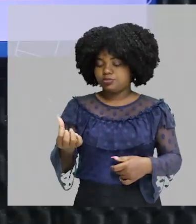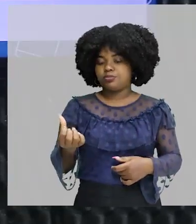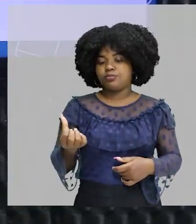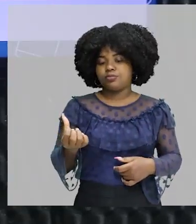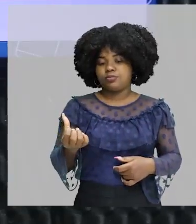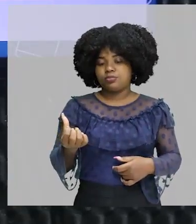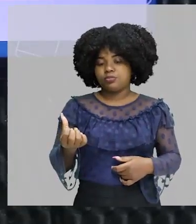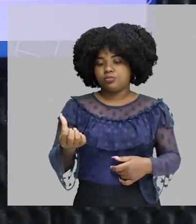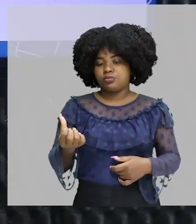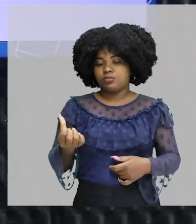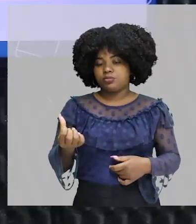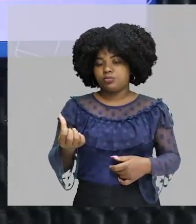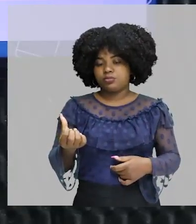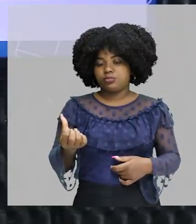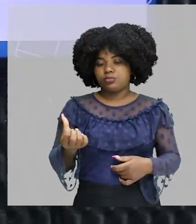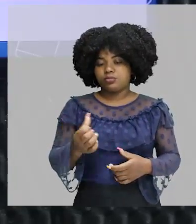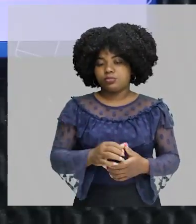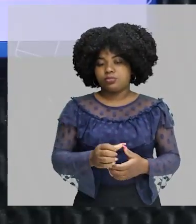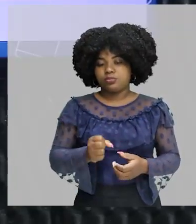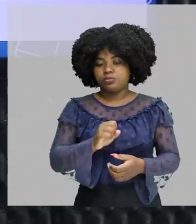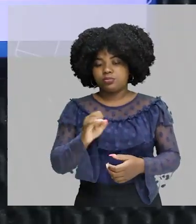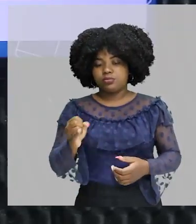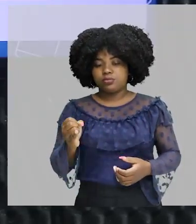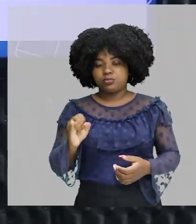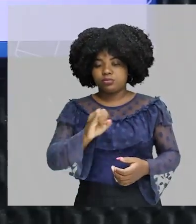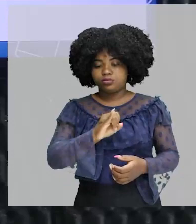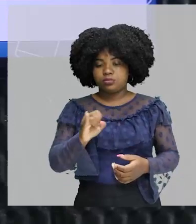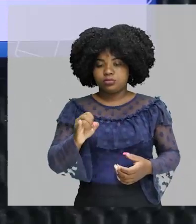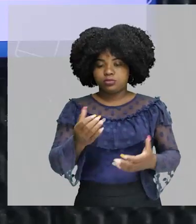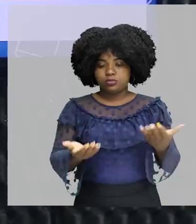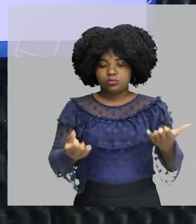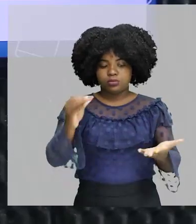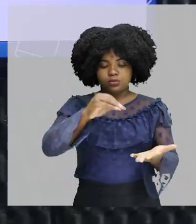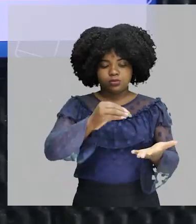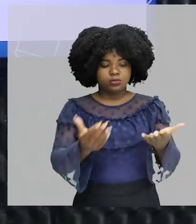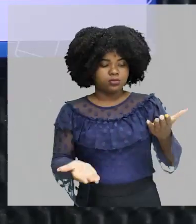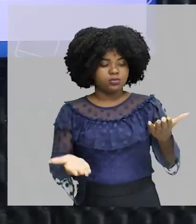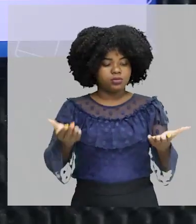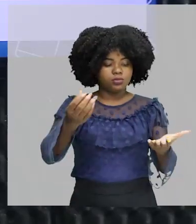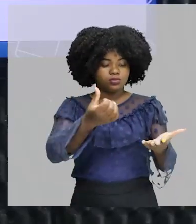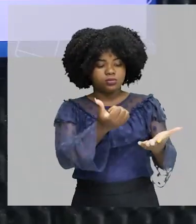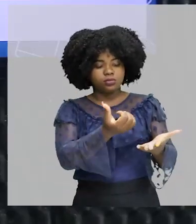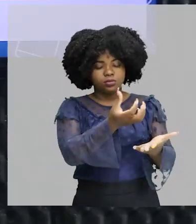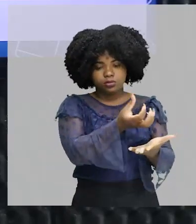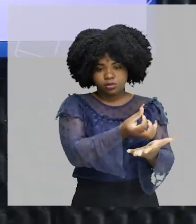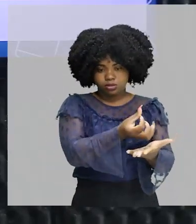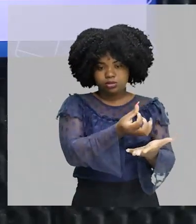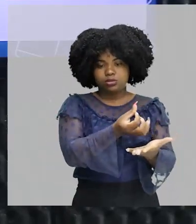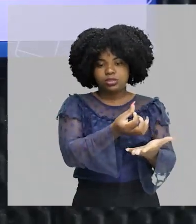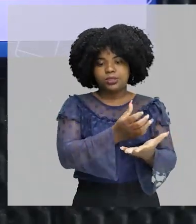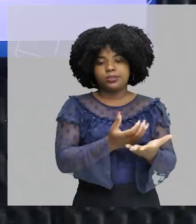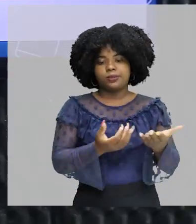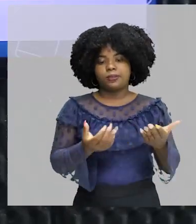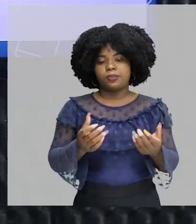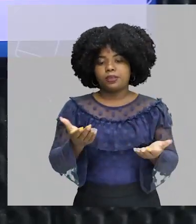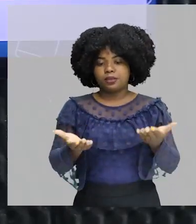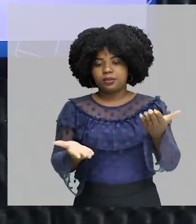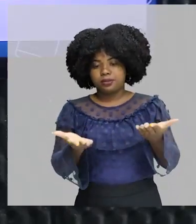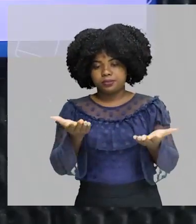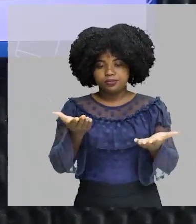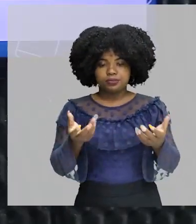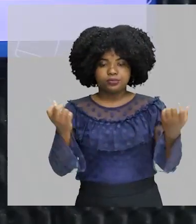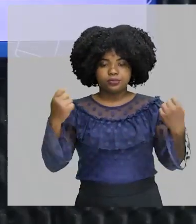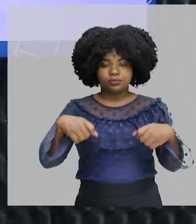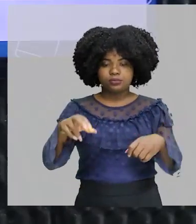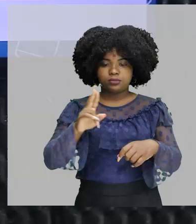fatias. Se ele fosse colocado numa balança, para equilibrar a balança, 16 fatias. Então, nós podemos dizer que